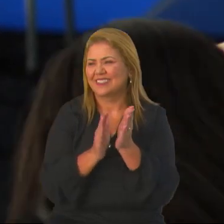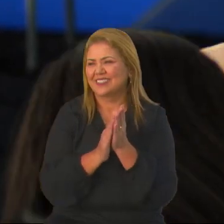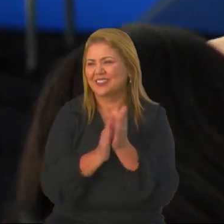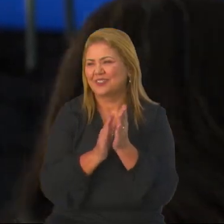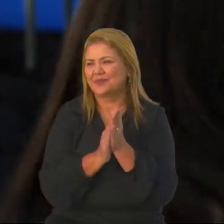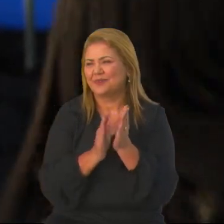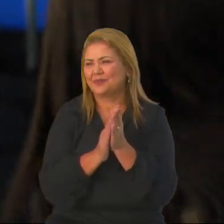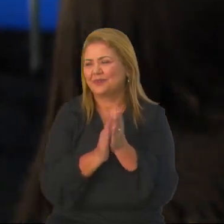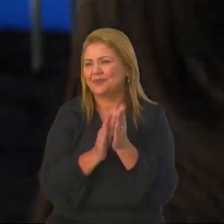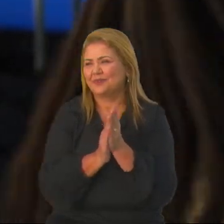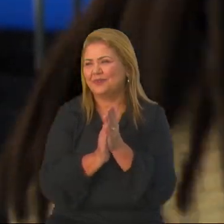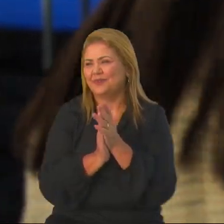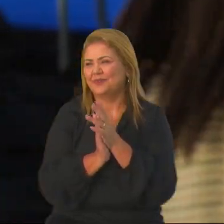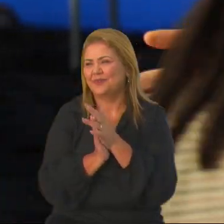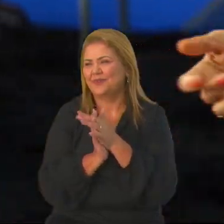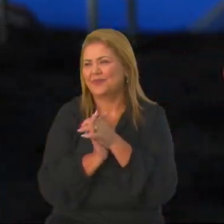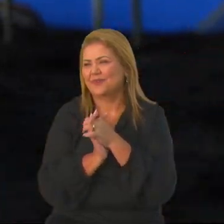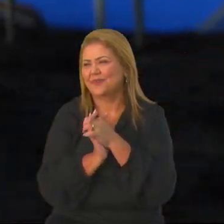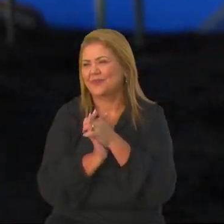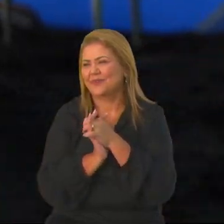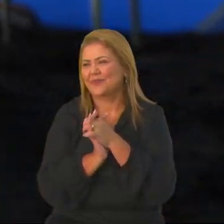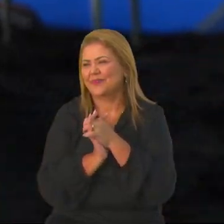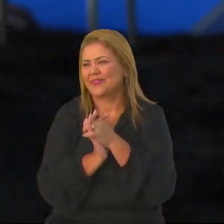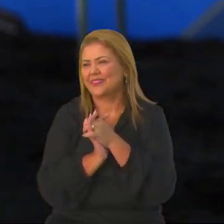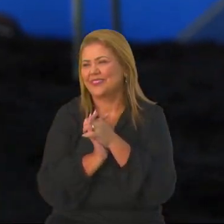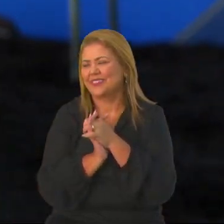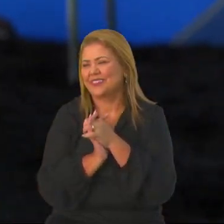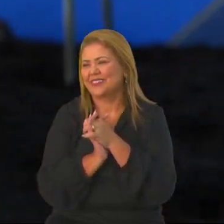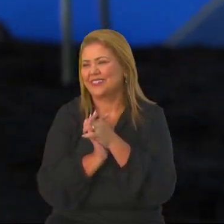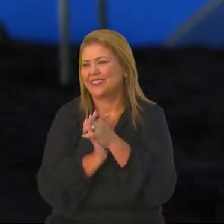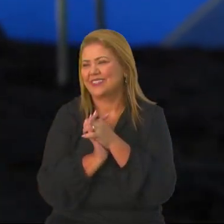Nada é por acaso, nada é por acaso.